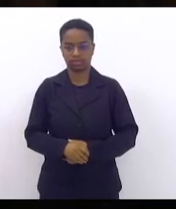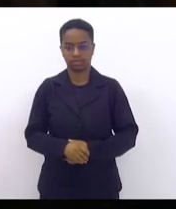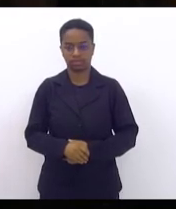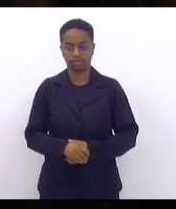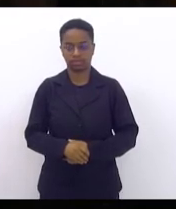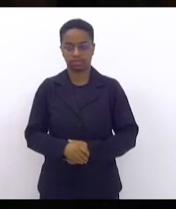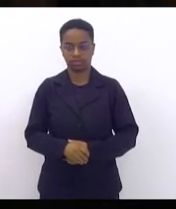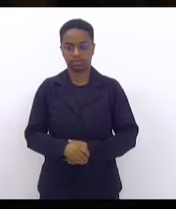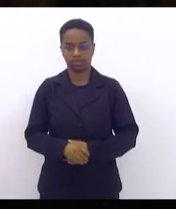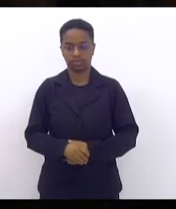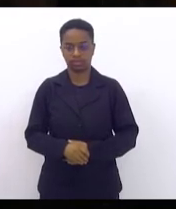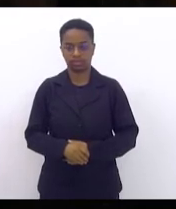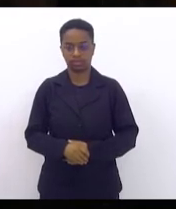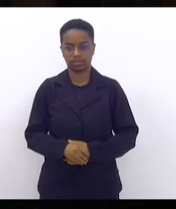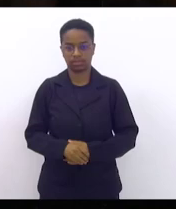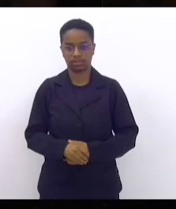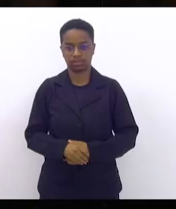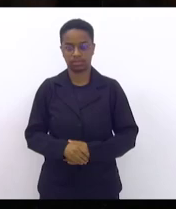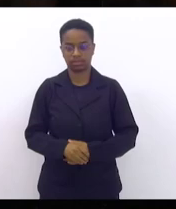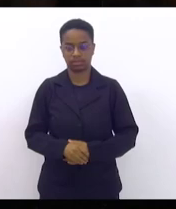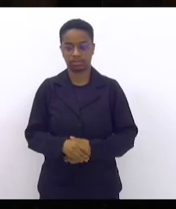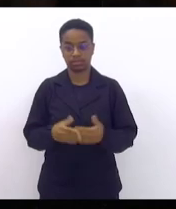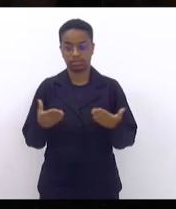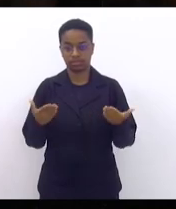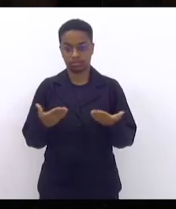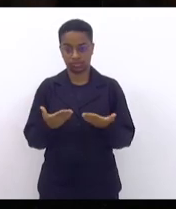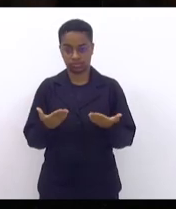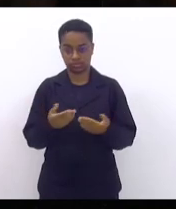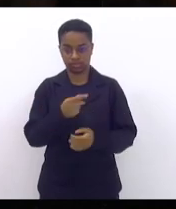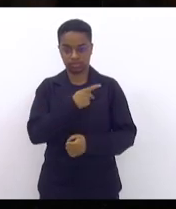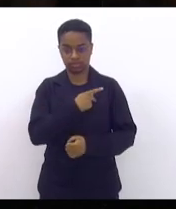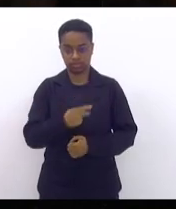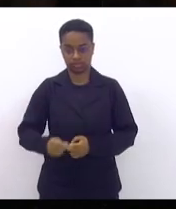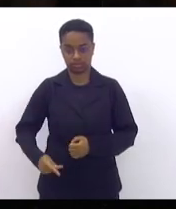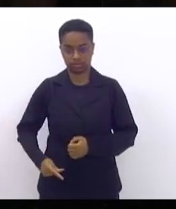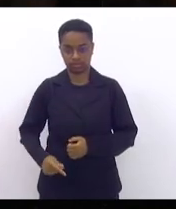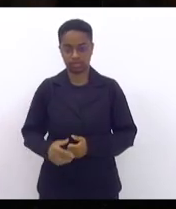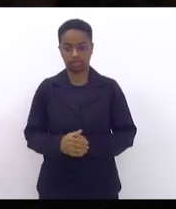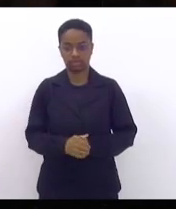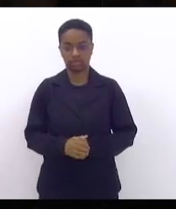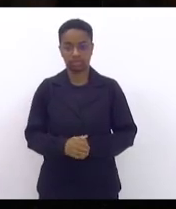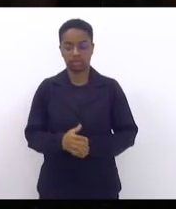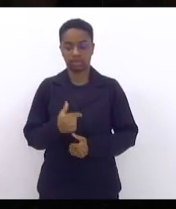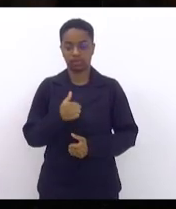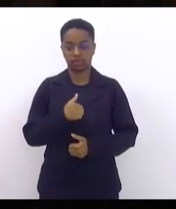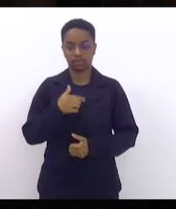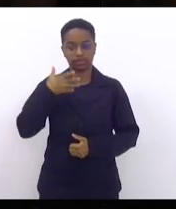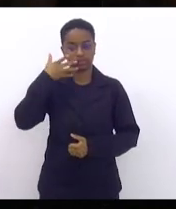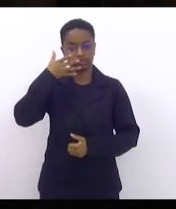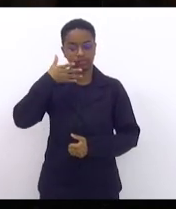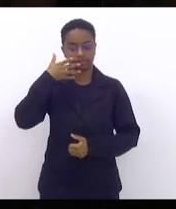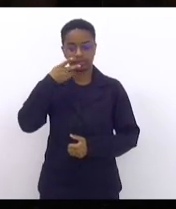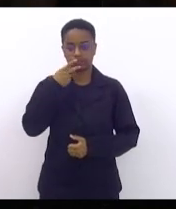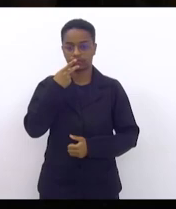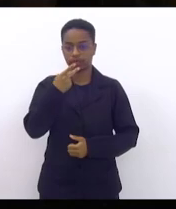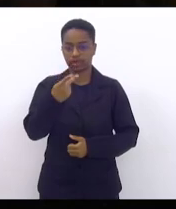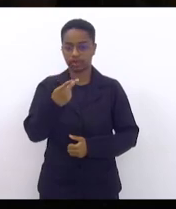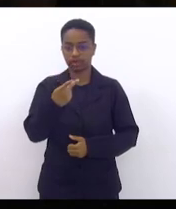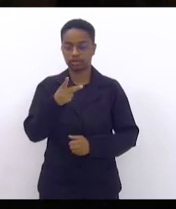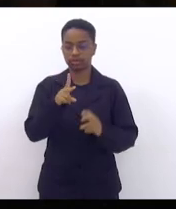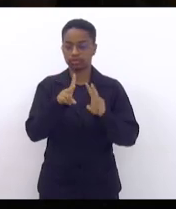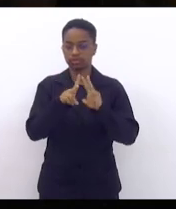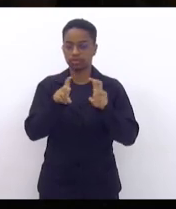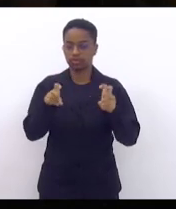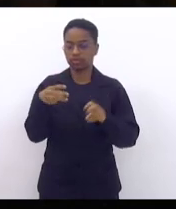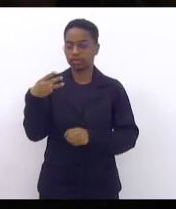eu hoje aqui a senhora presidente vou discorrer sobre o